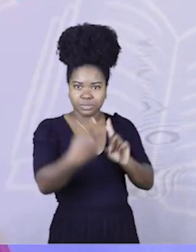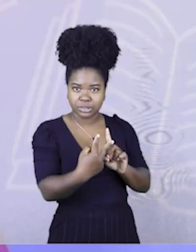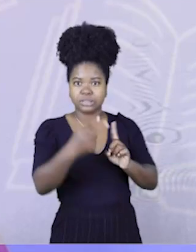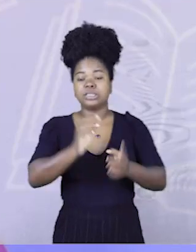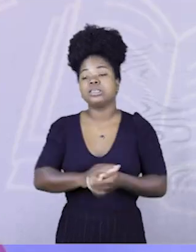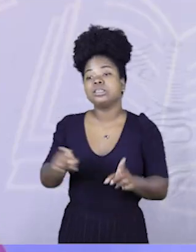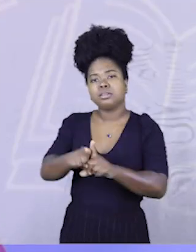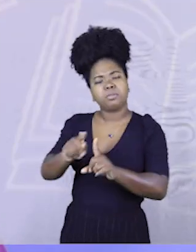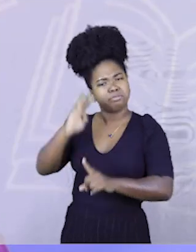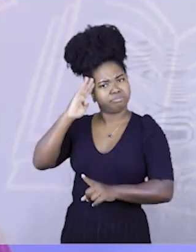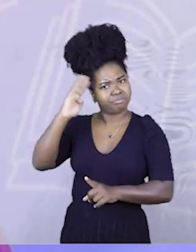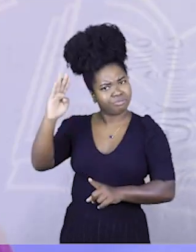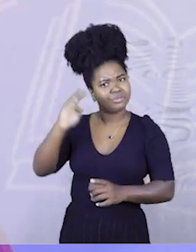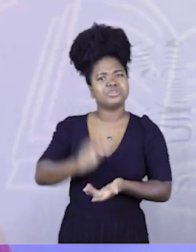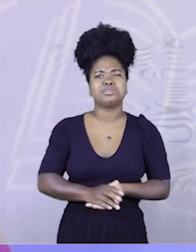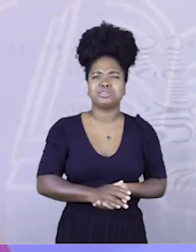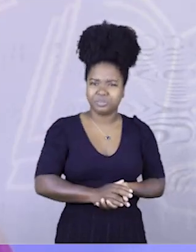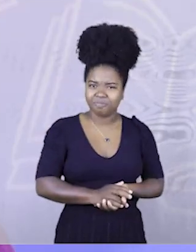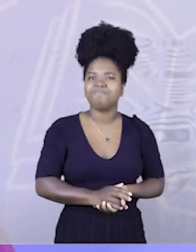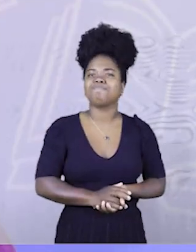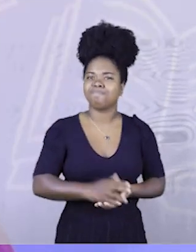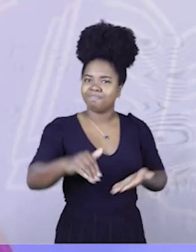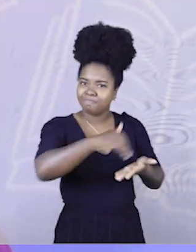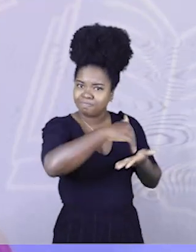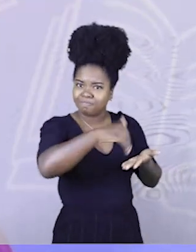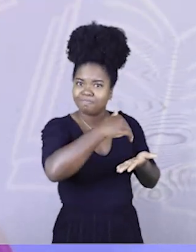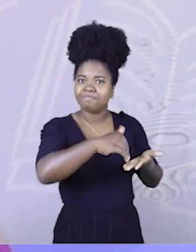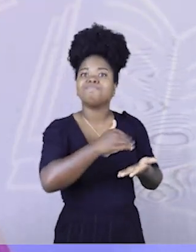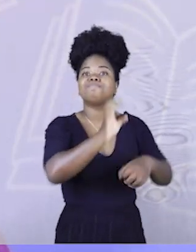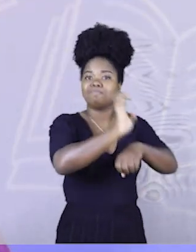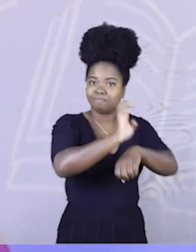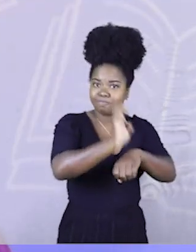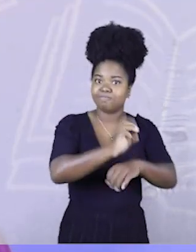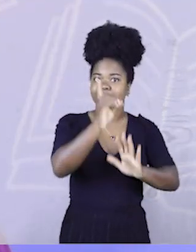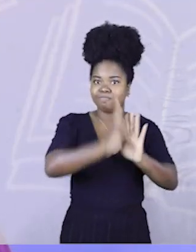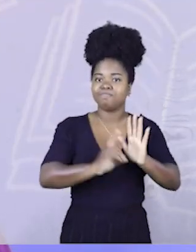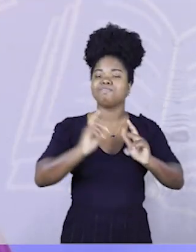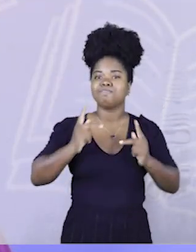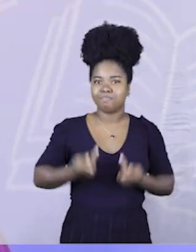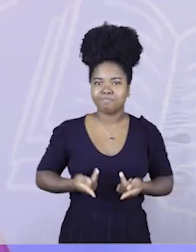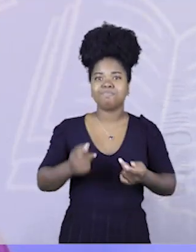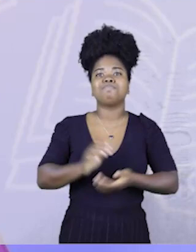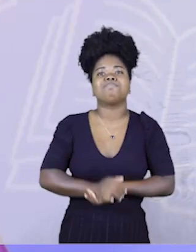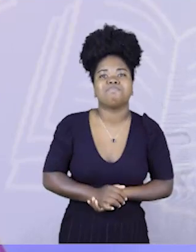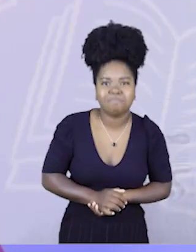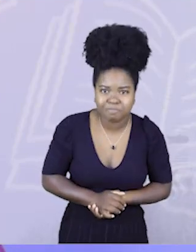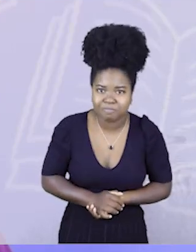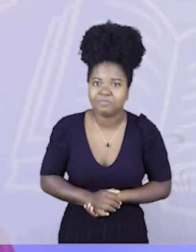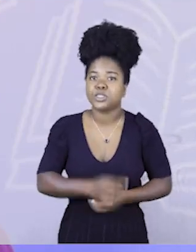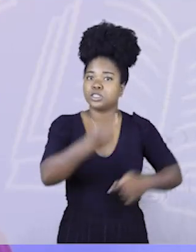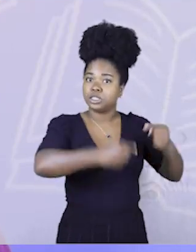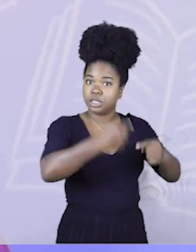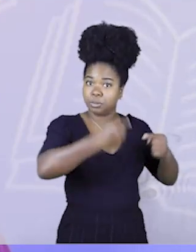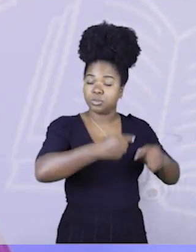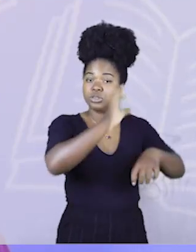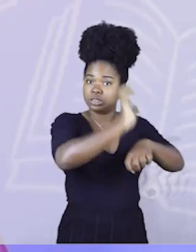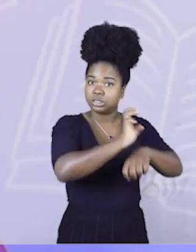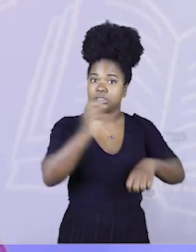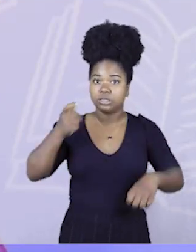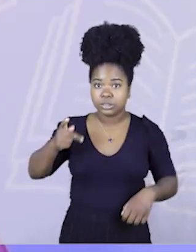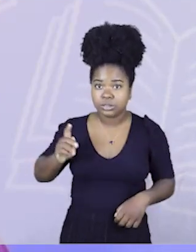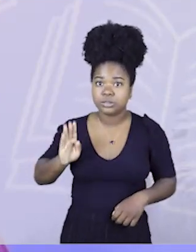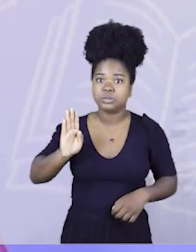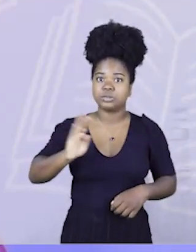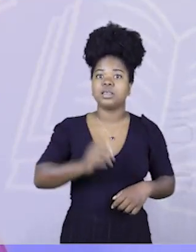aspecto e também é esse princípio, né, que nós adotamos enquanto Secretaria de Estado de Direitos Humanos, gestora da Política Estadual